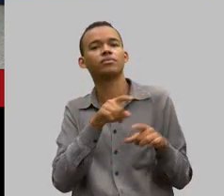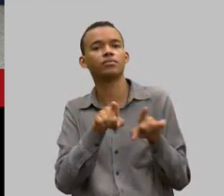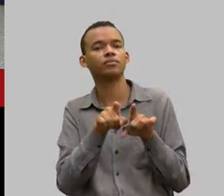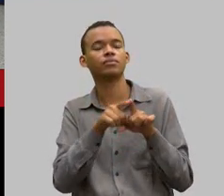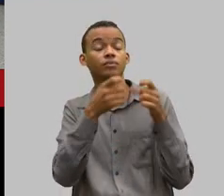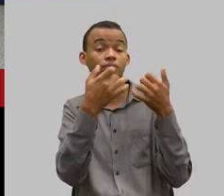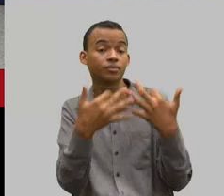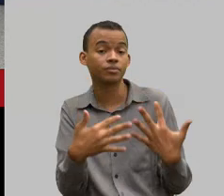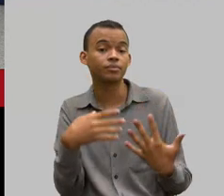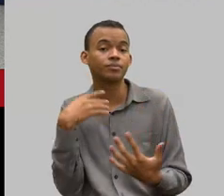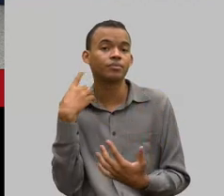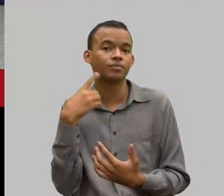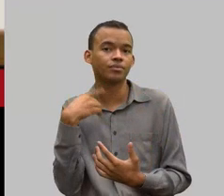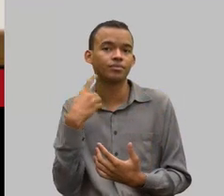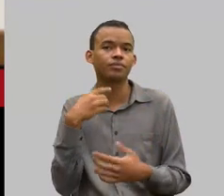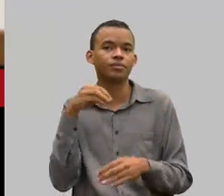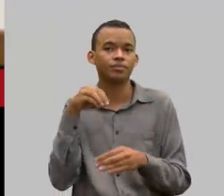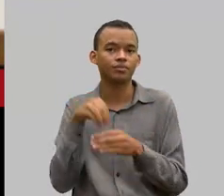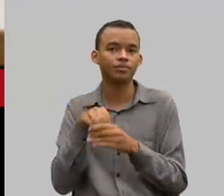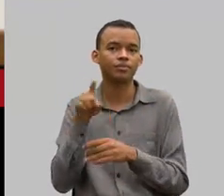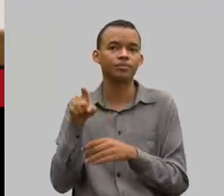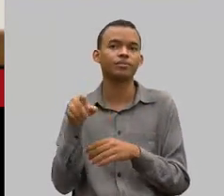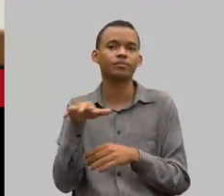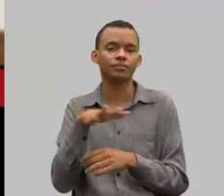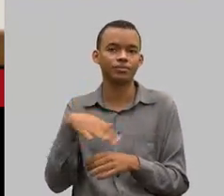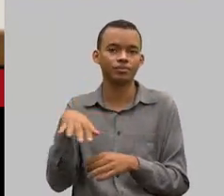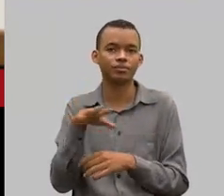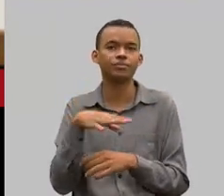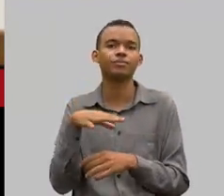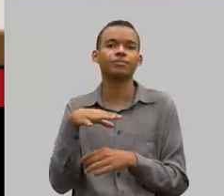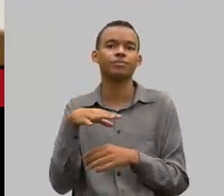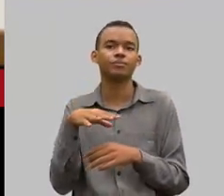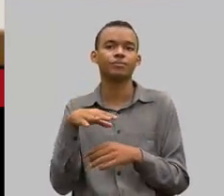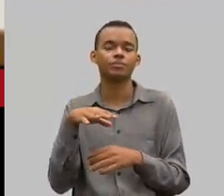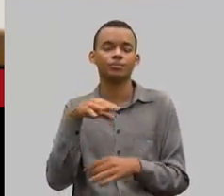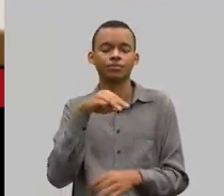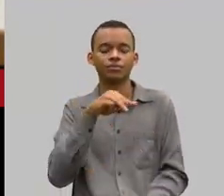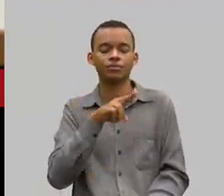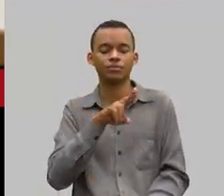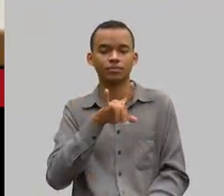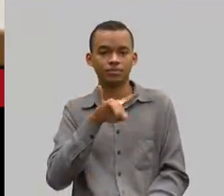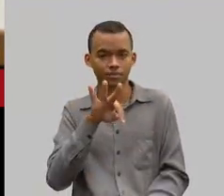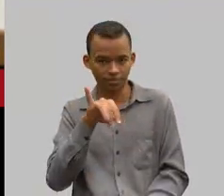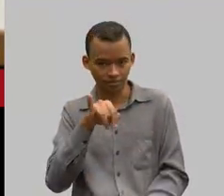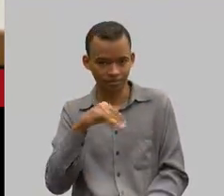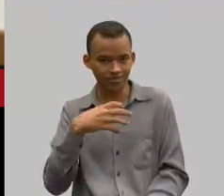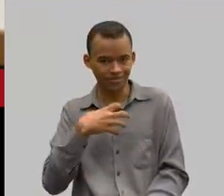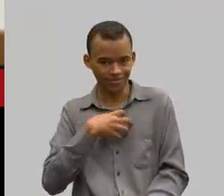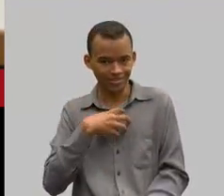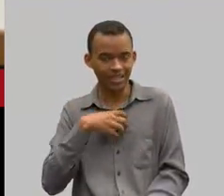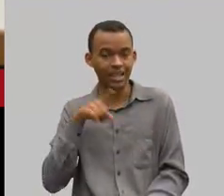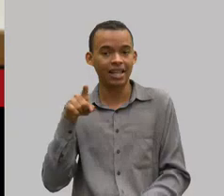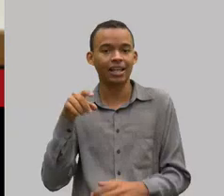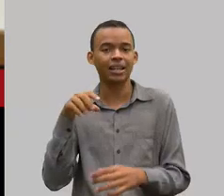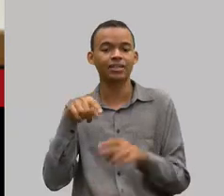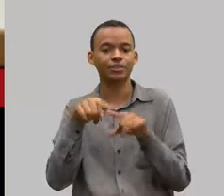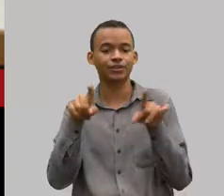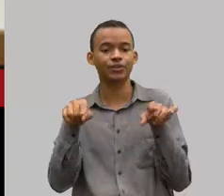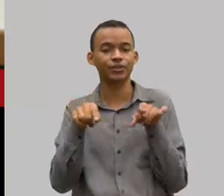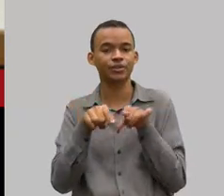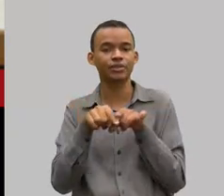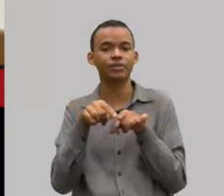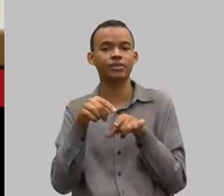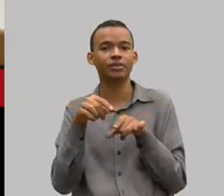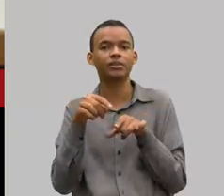nós dentro das salas multissensoriais que eu aqui citei no começo das 31 salas multissensoriais uma nós enviamos para te